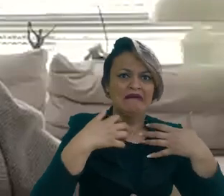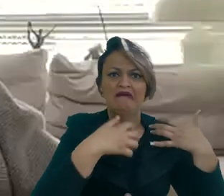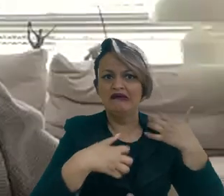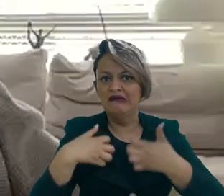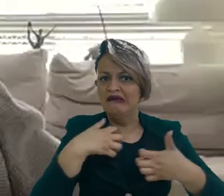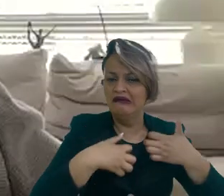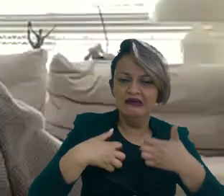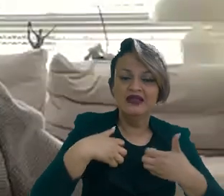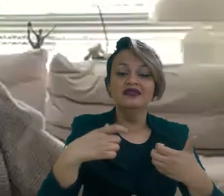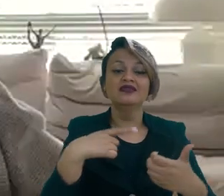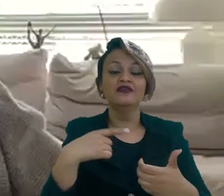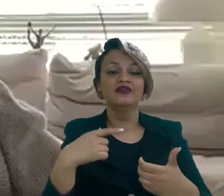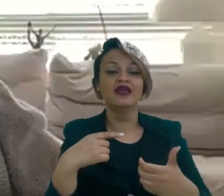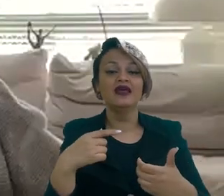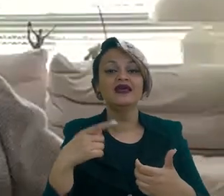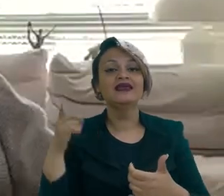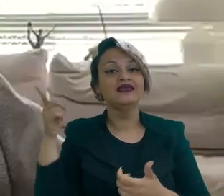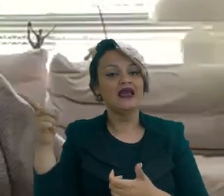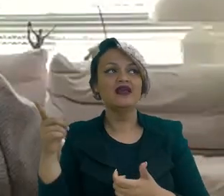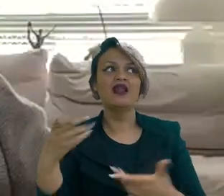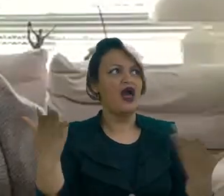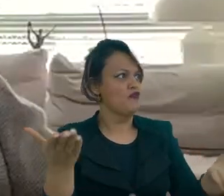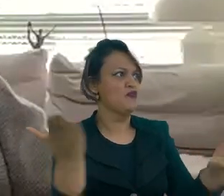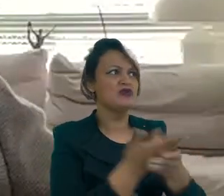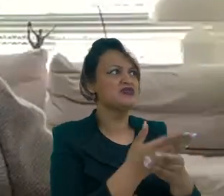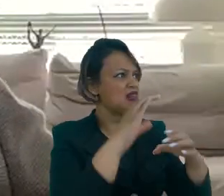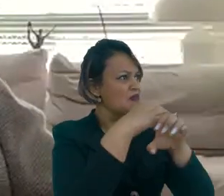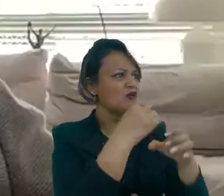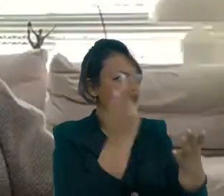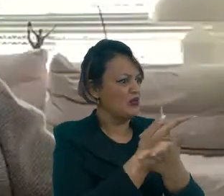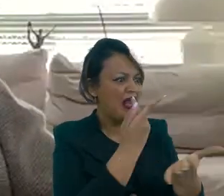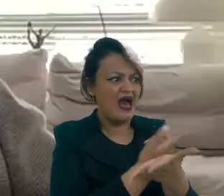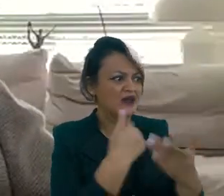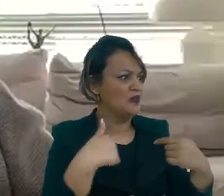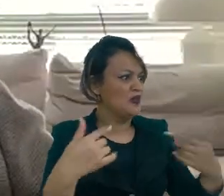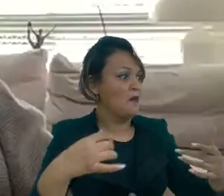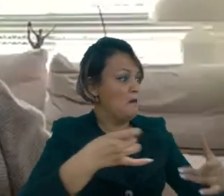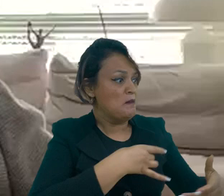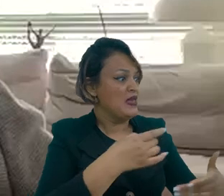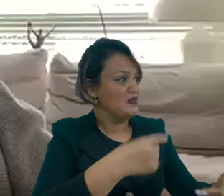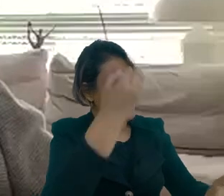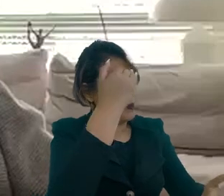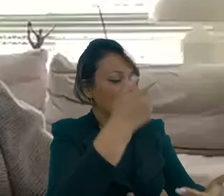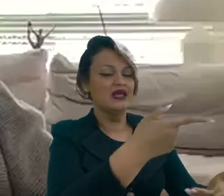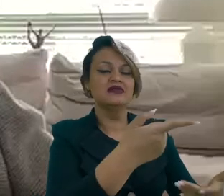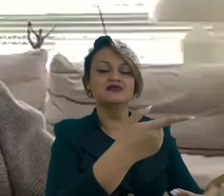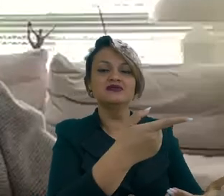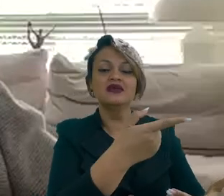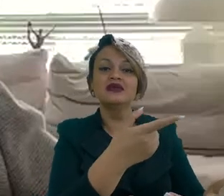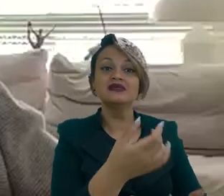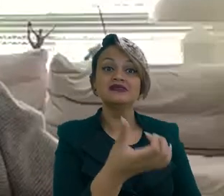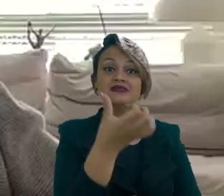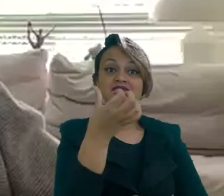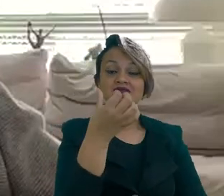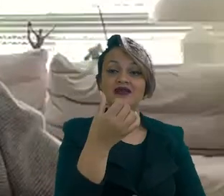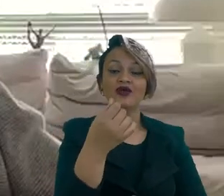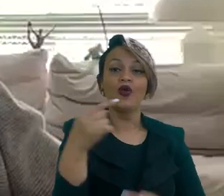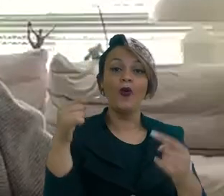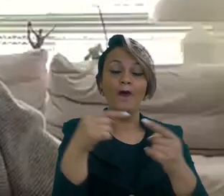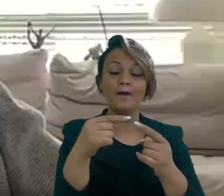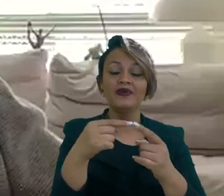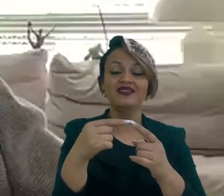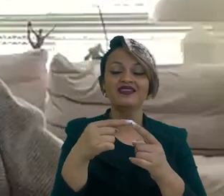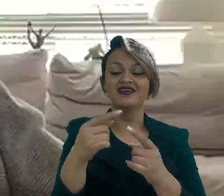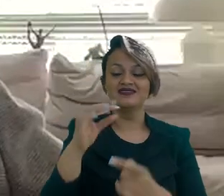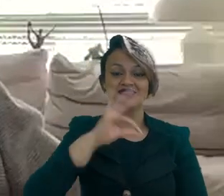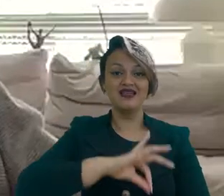triste muito pequena nada muito amor que nada e ele entrou com uma ação contra o laboratório pedindo indenização correspondente